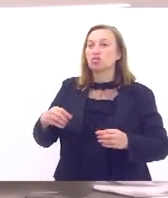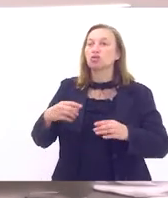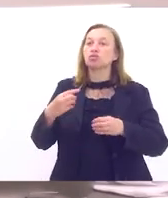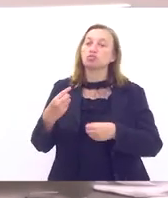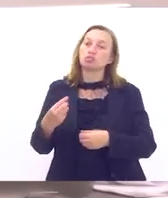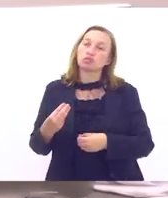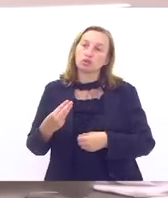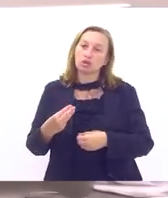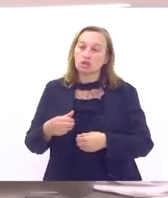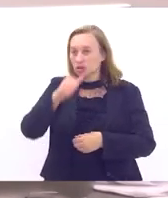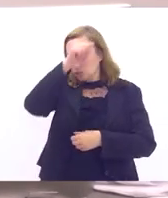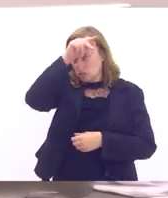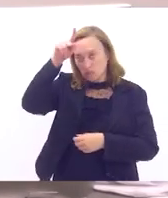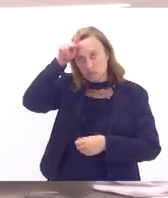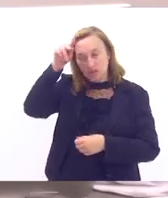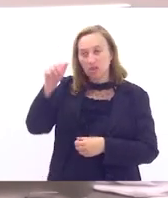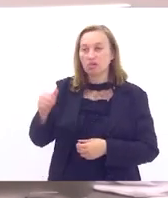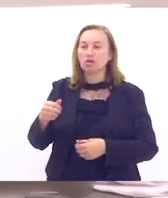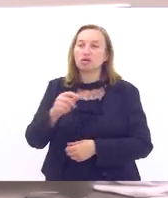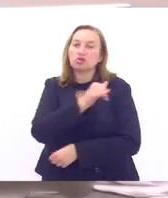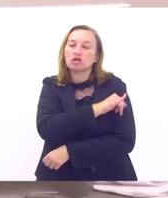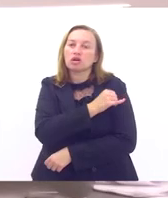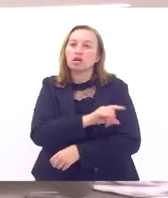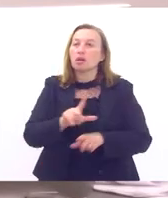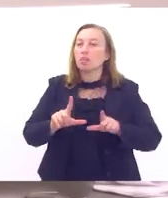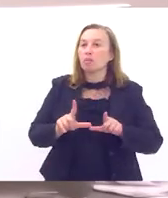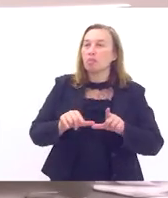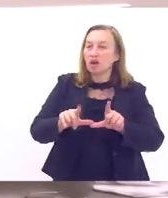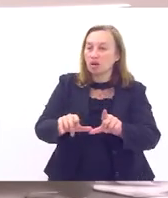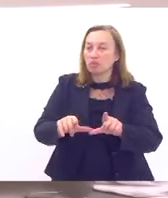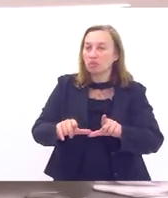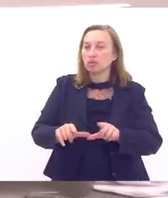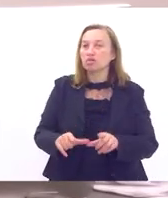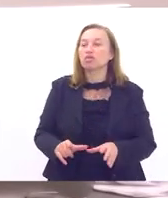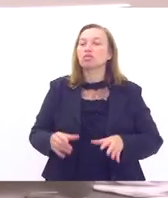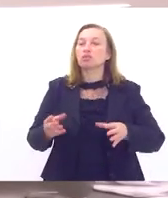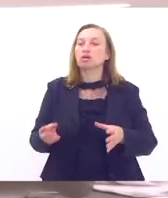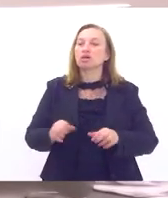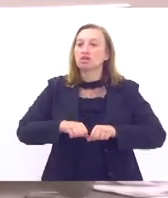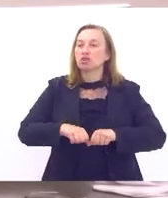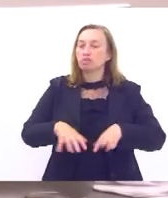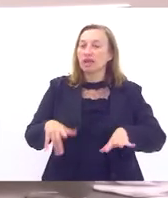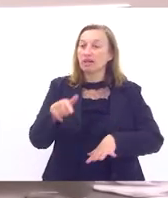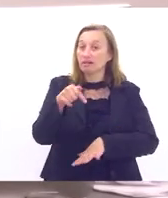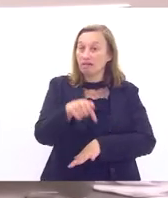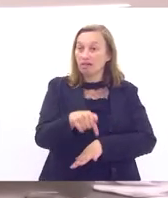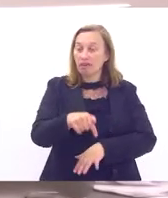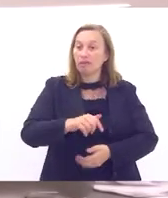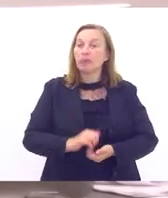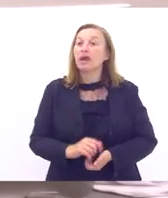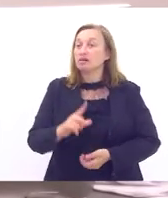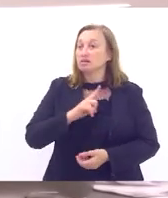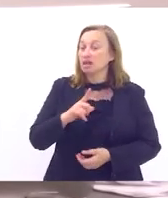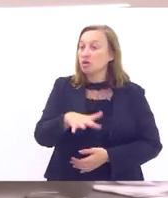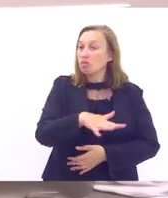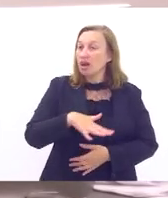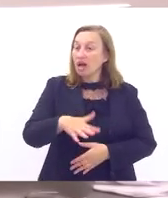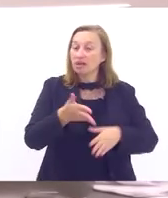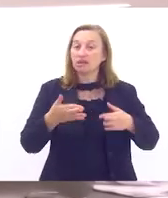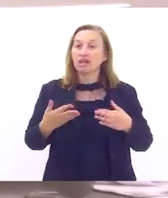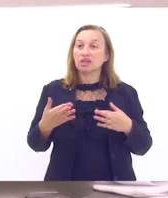Bangu é onde a tuberculose está instalada. E existe uma unidade de